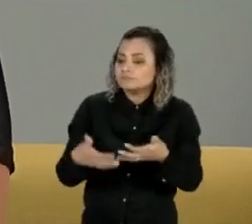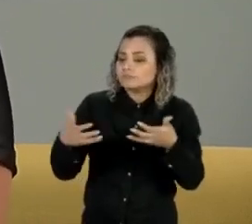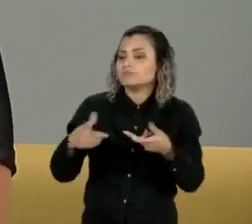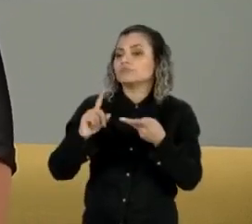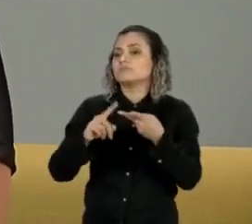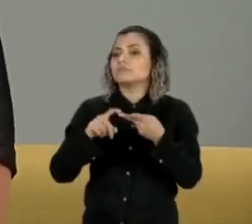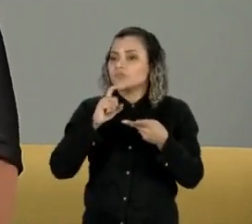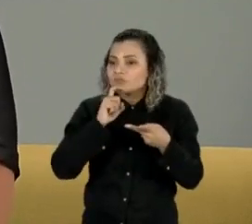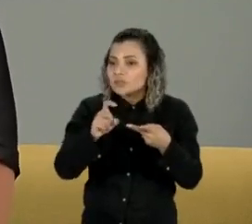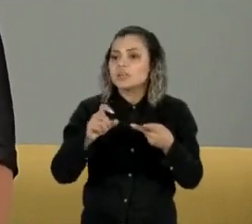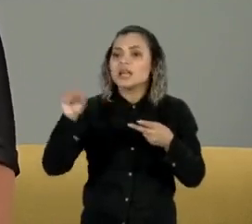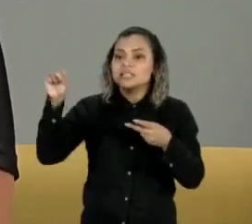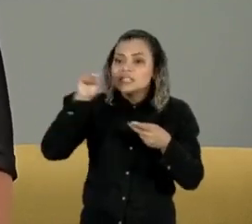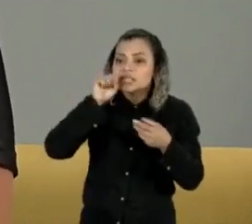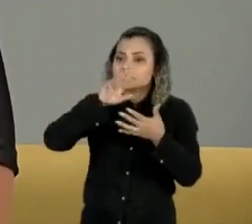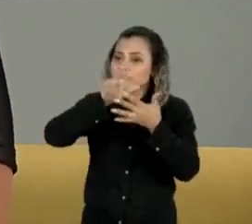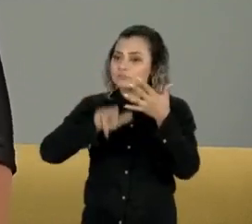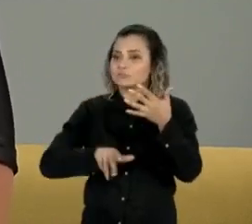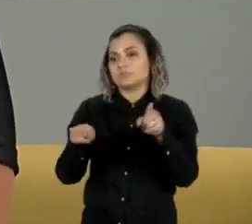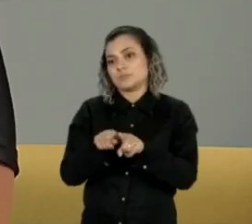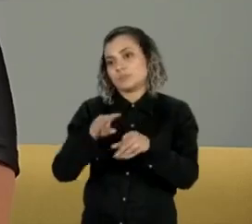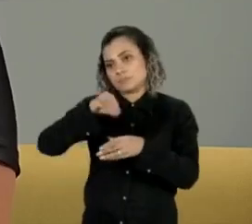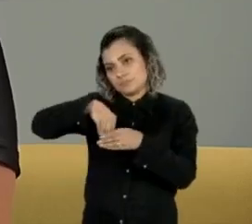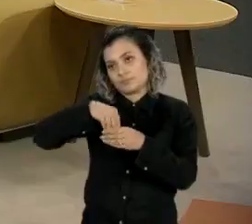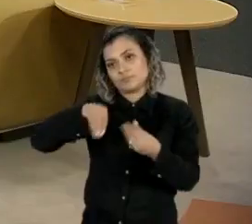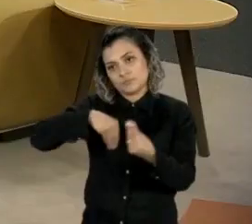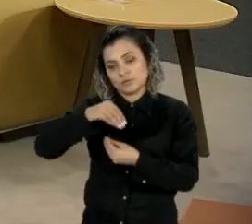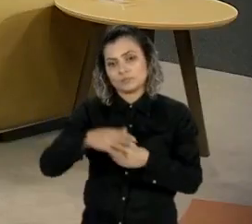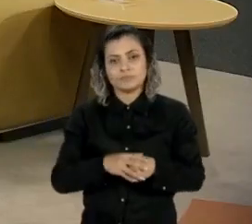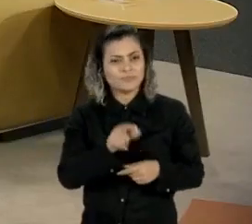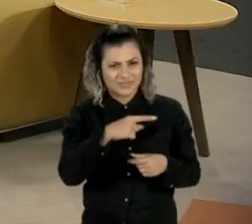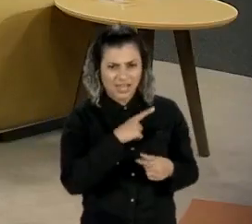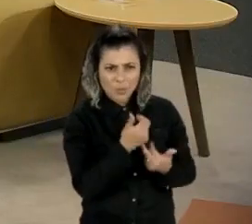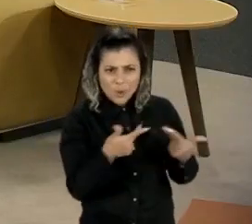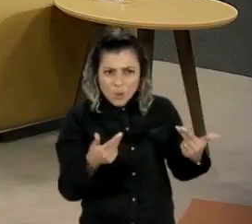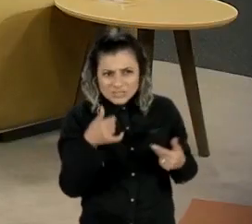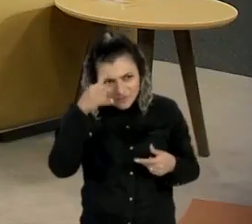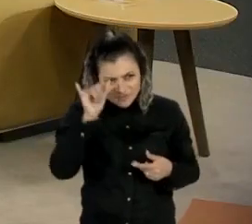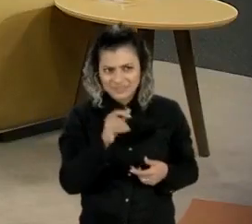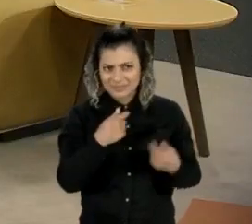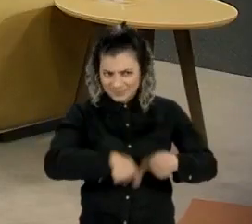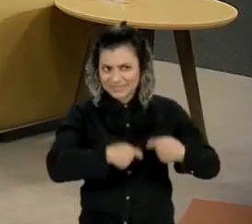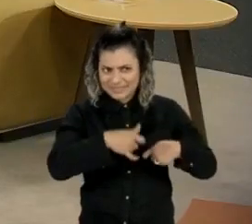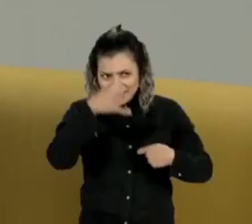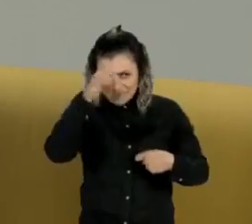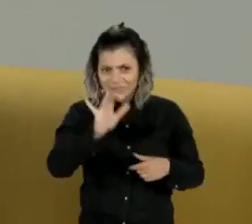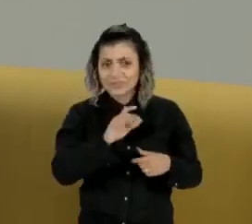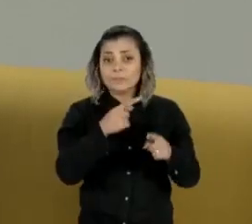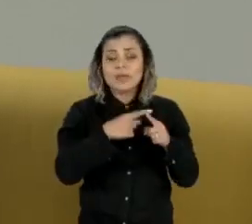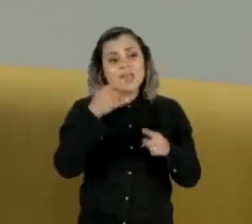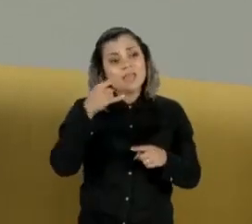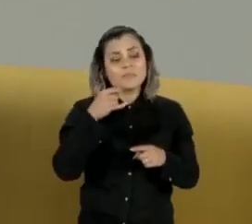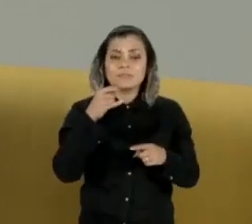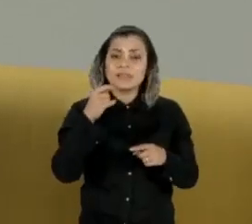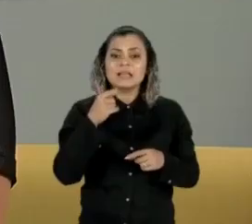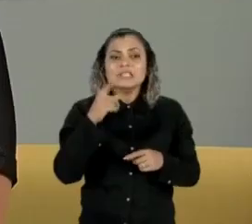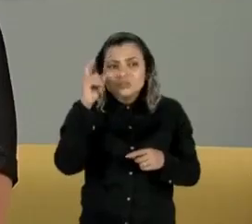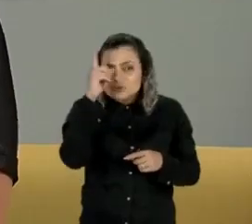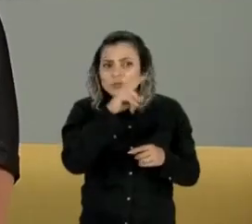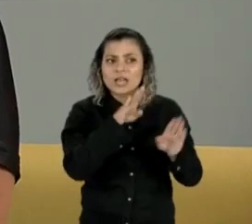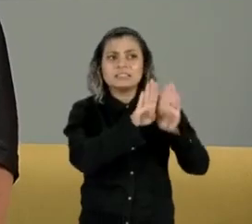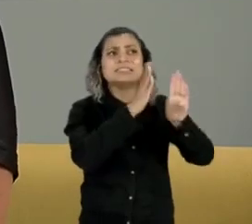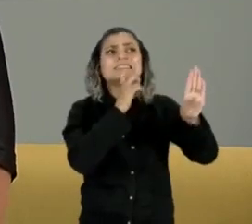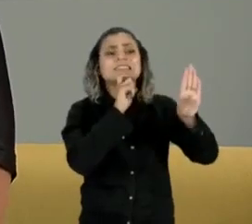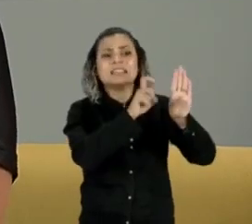leguminosas e vegetais. E tem algum alimento que deve ser evitado por causa da dificuldade de se conservar, por exemplo? Então,